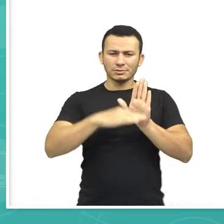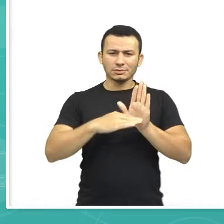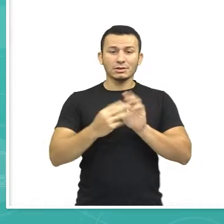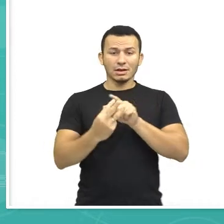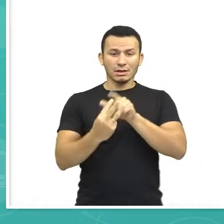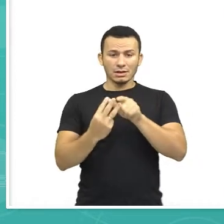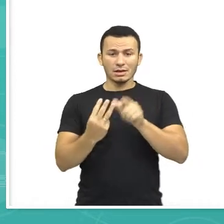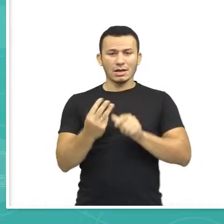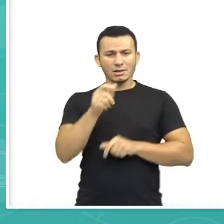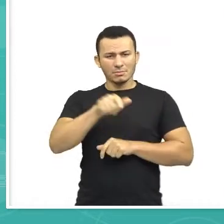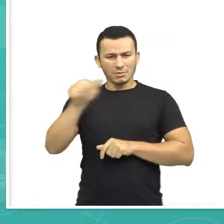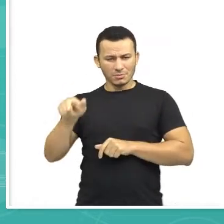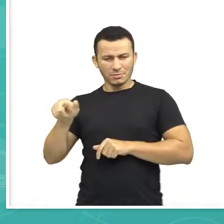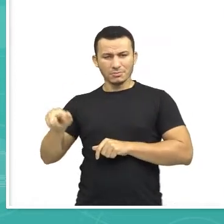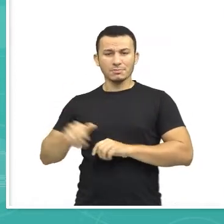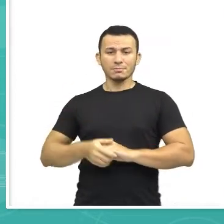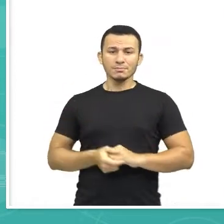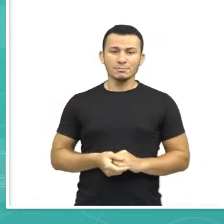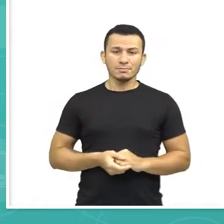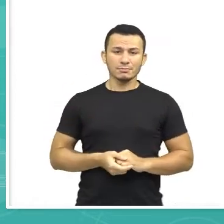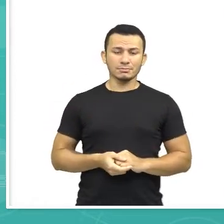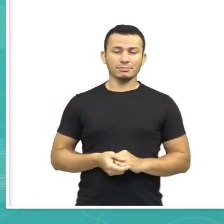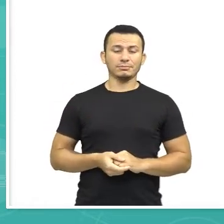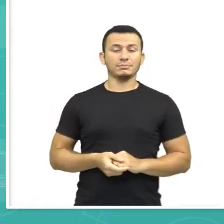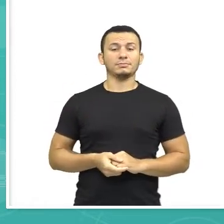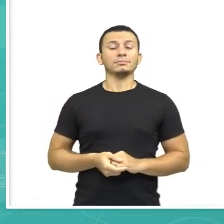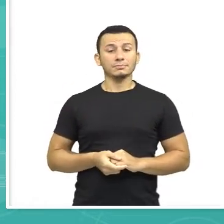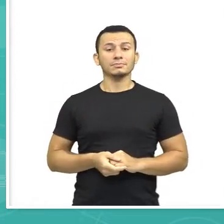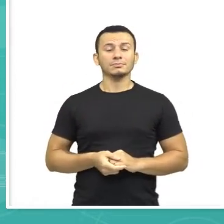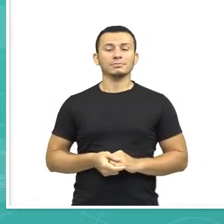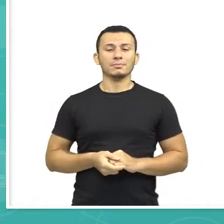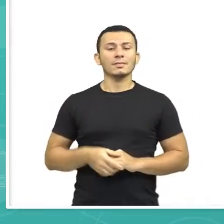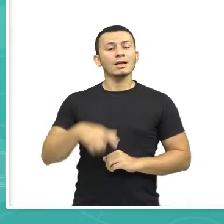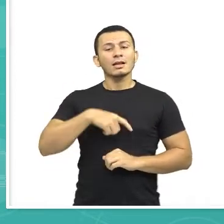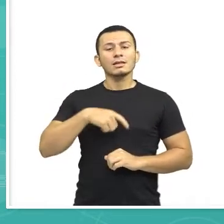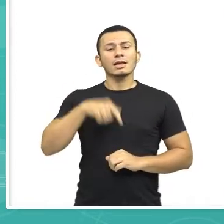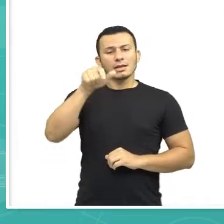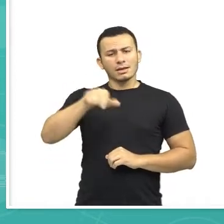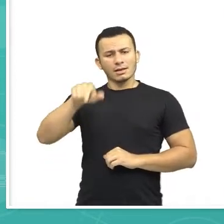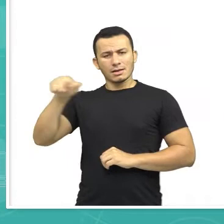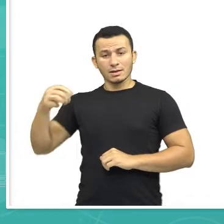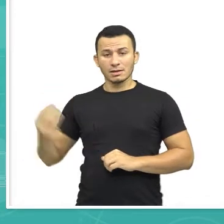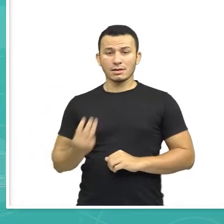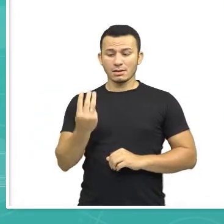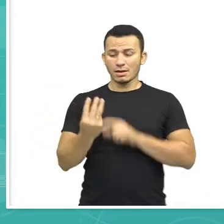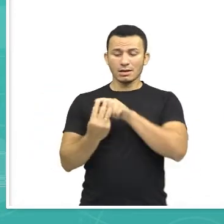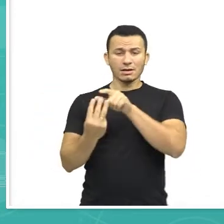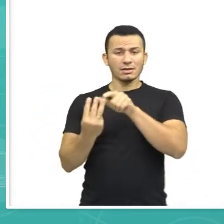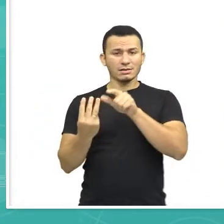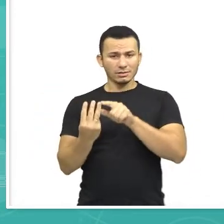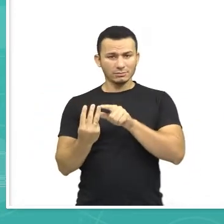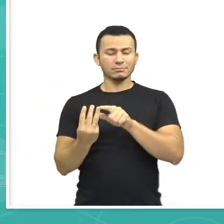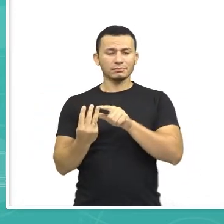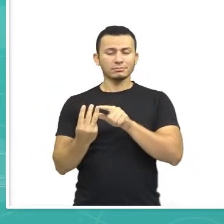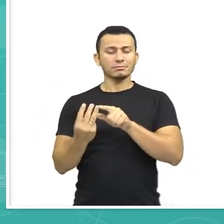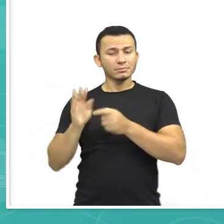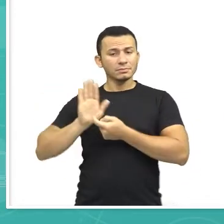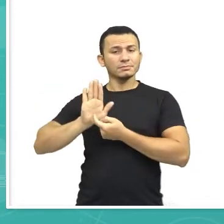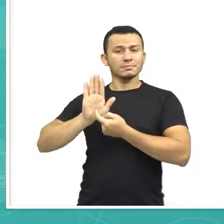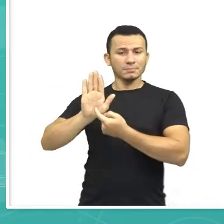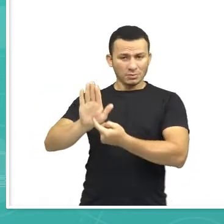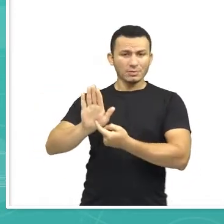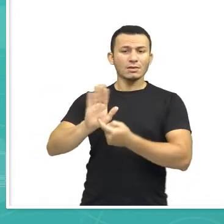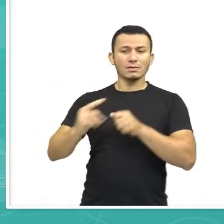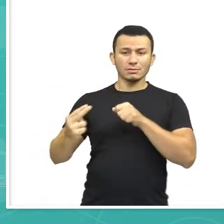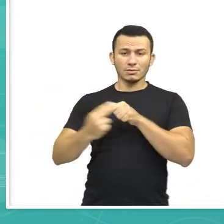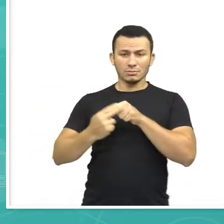do discurso. Muito bem, olha só. Observe o esquema das três pessoas do discurso representadas